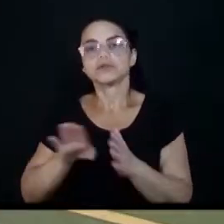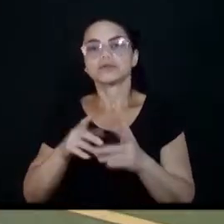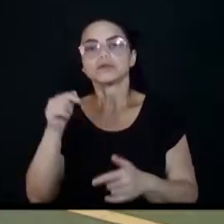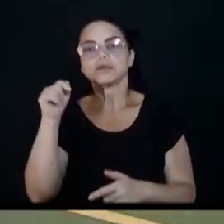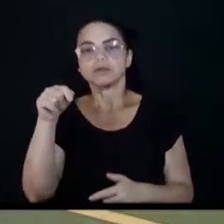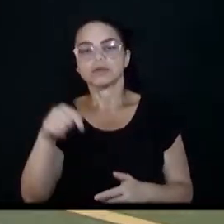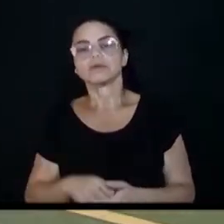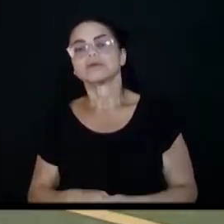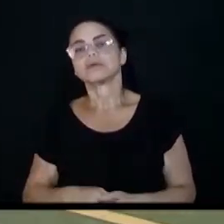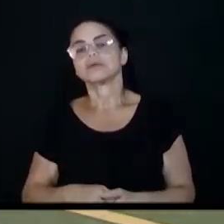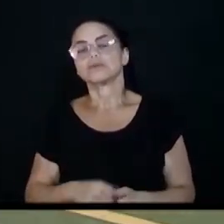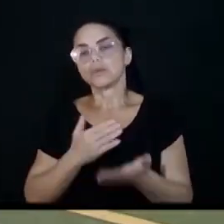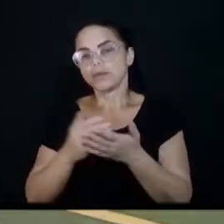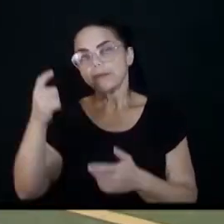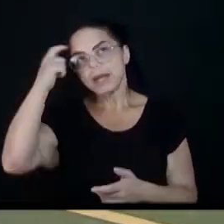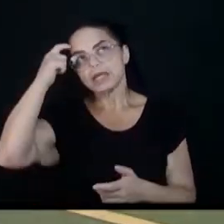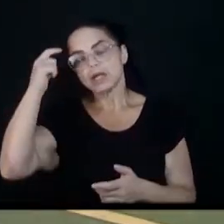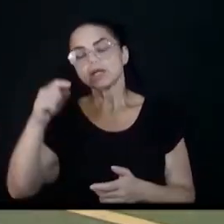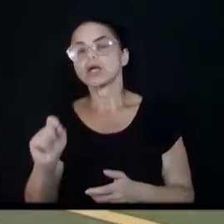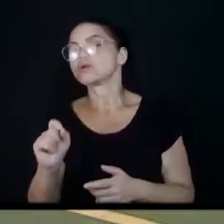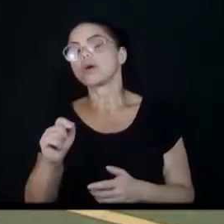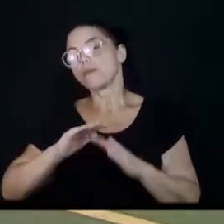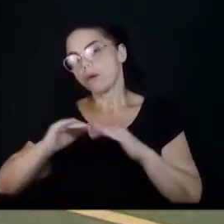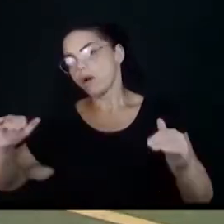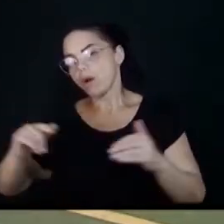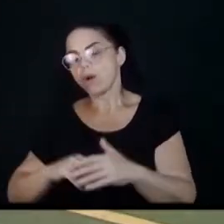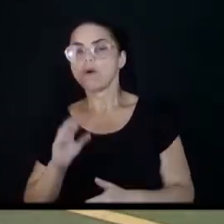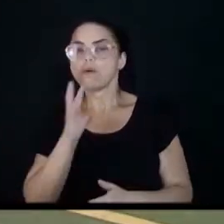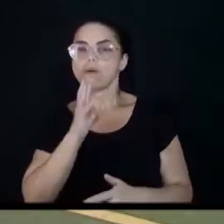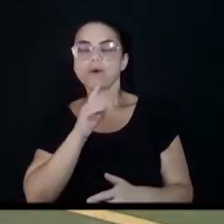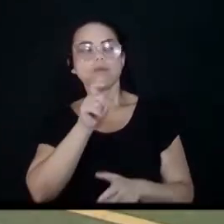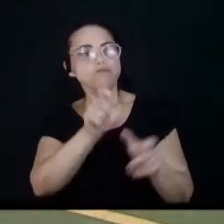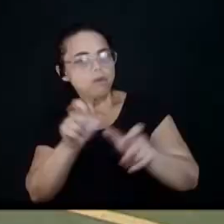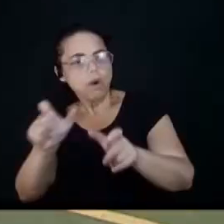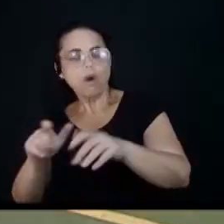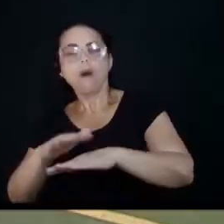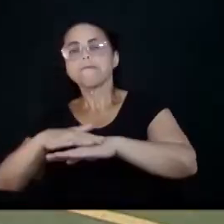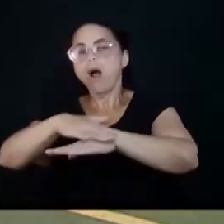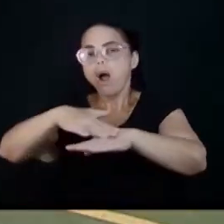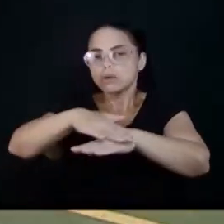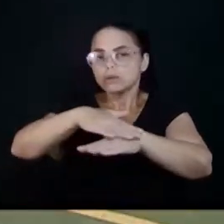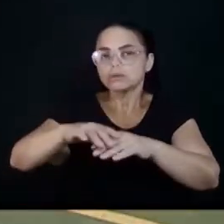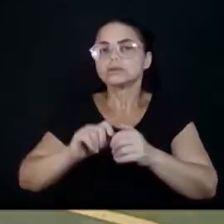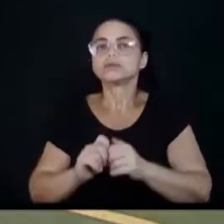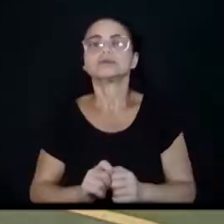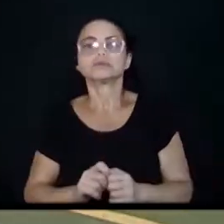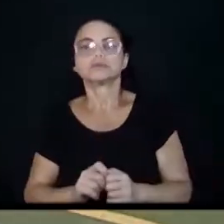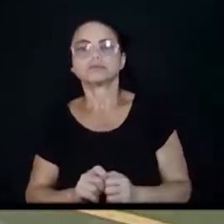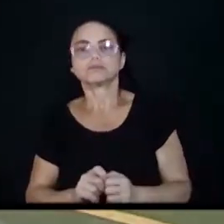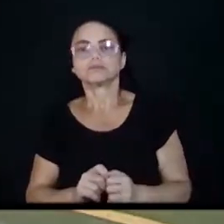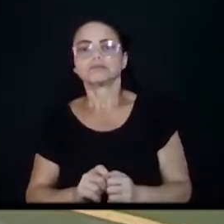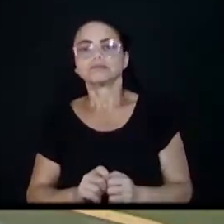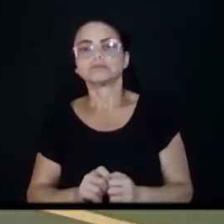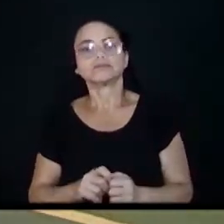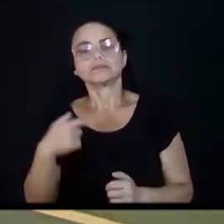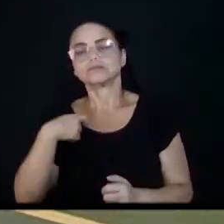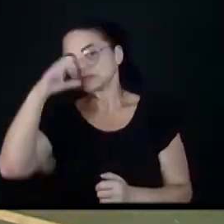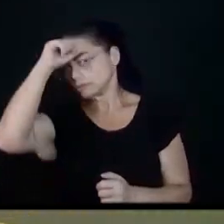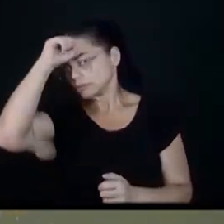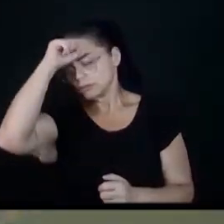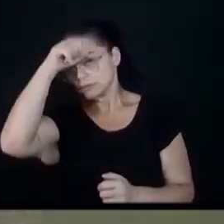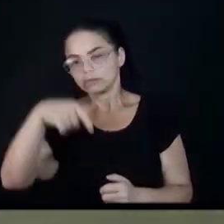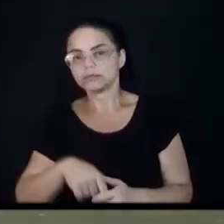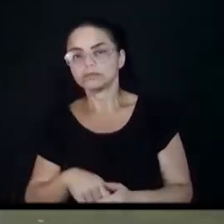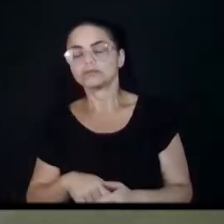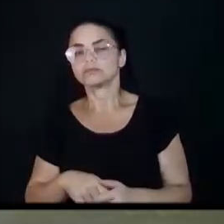crianças, mas aí conhecendo outras pessoas, conversando, aí eu Aprendi a conhecer fazendo exercício.